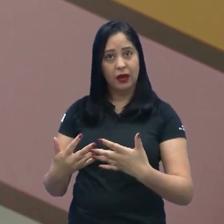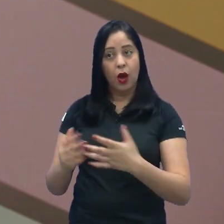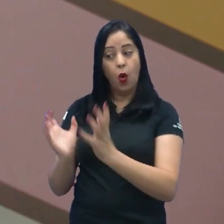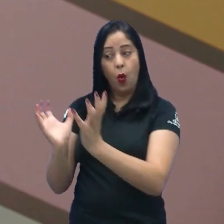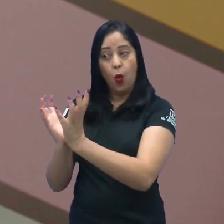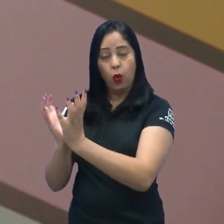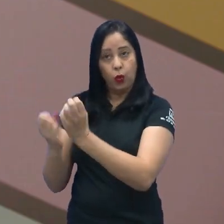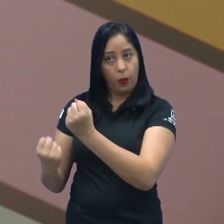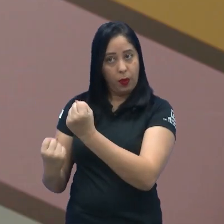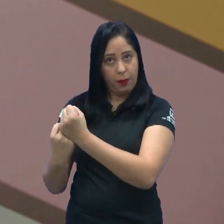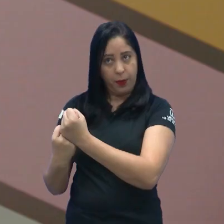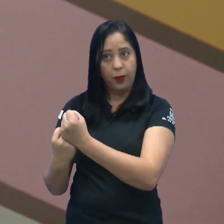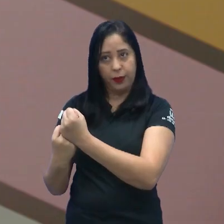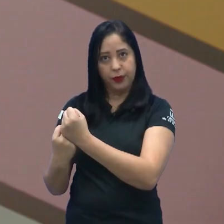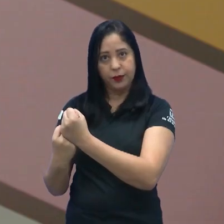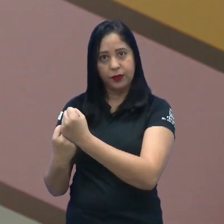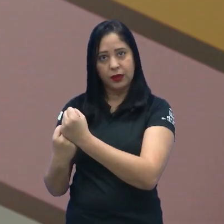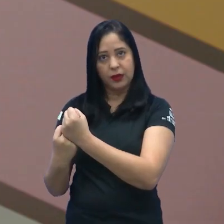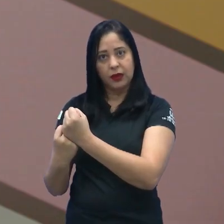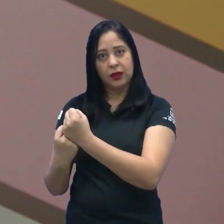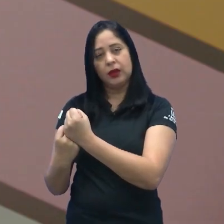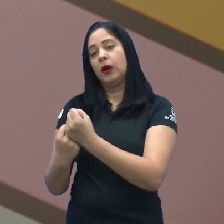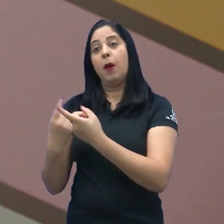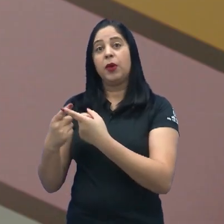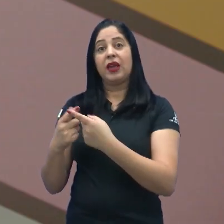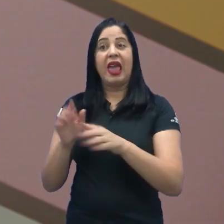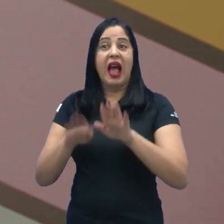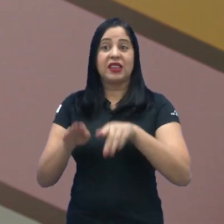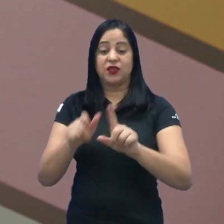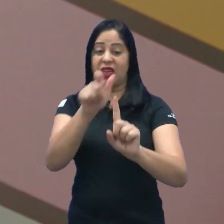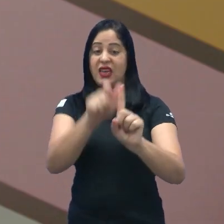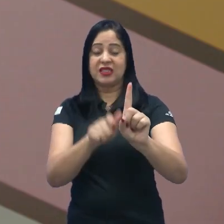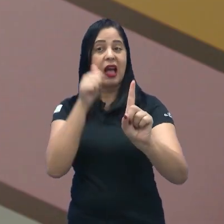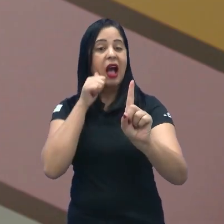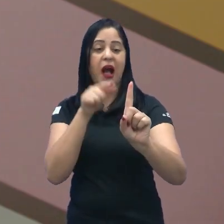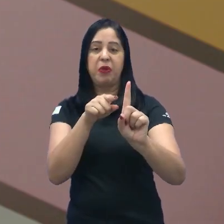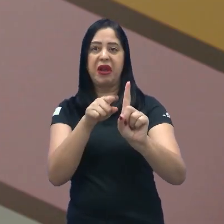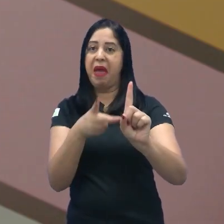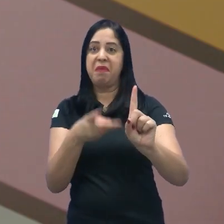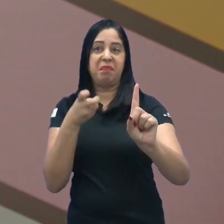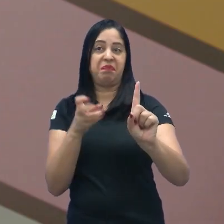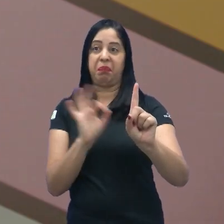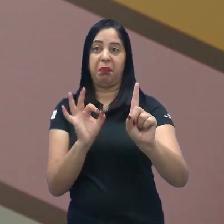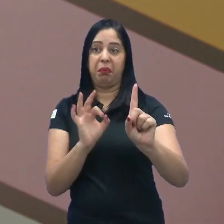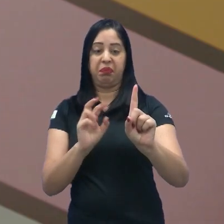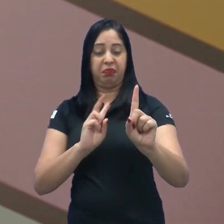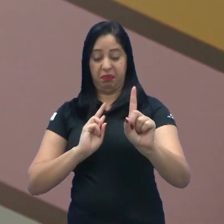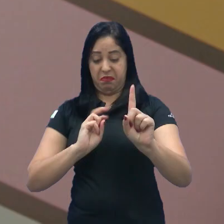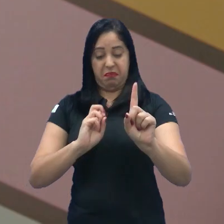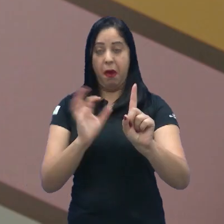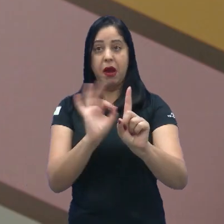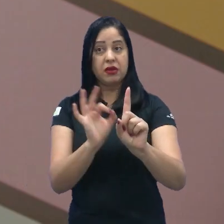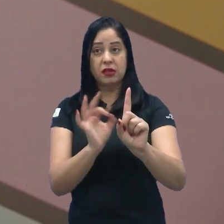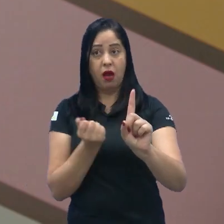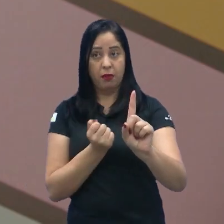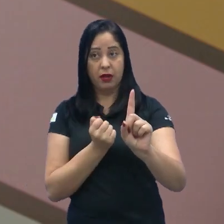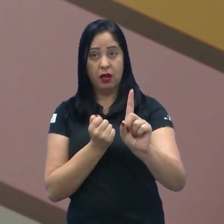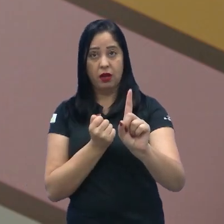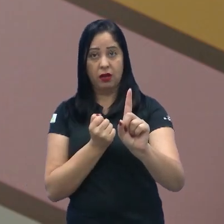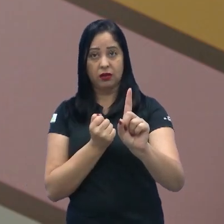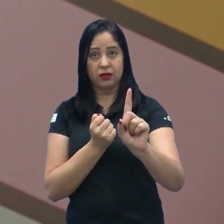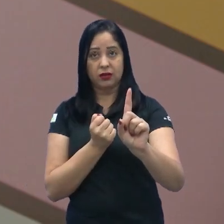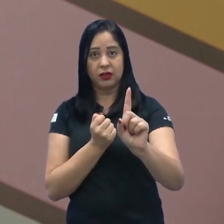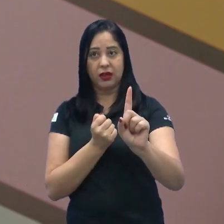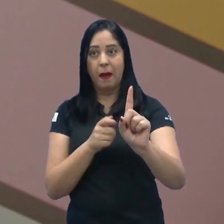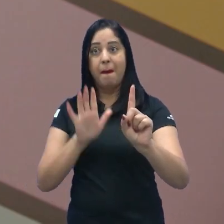né? Porque às vezes a própria gestante, ela não consegue observar alguns sintomas, né? E essas pessoas que